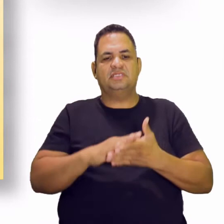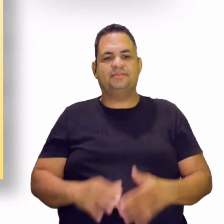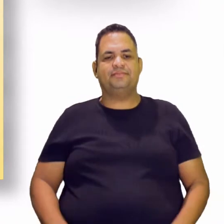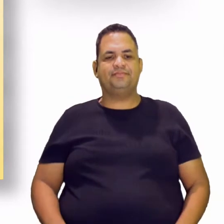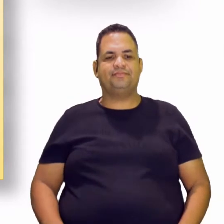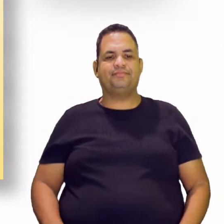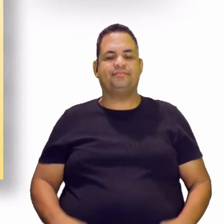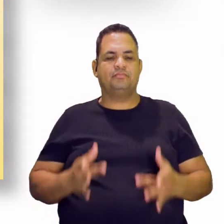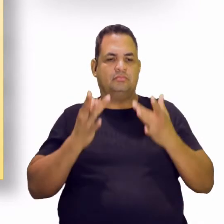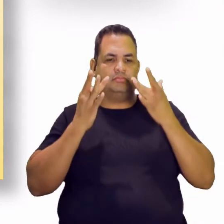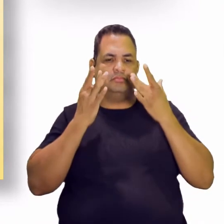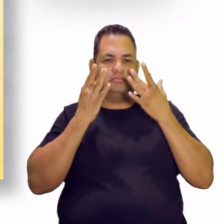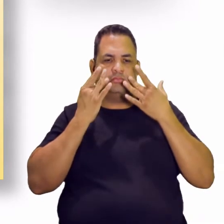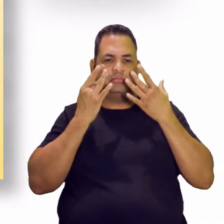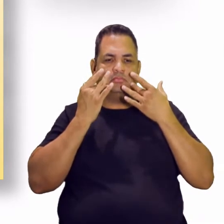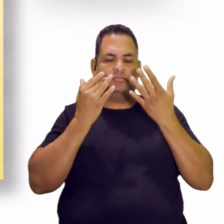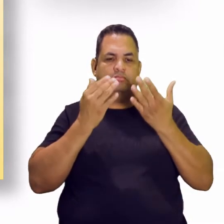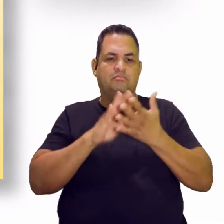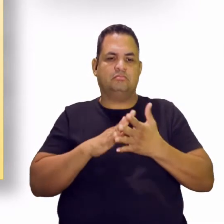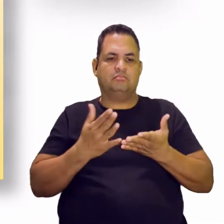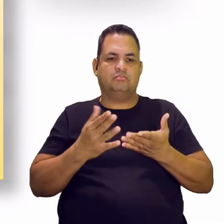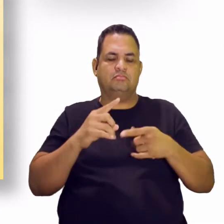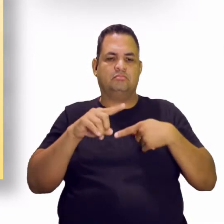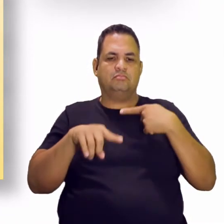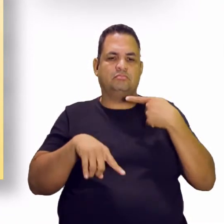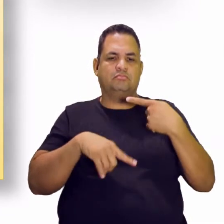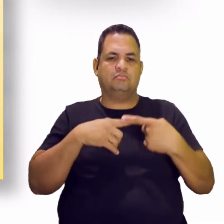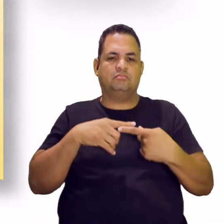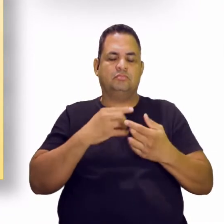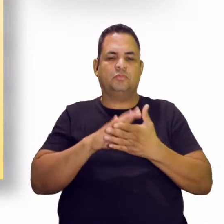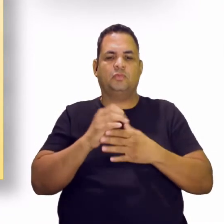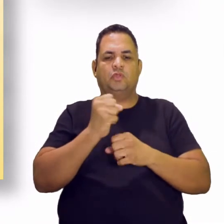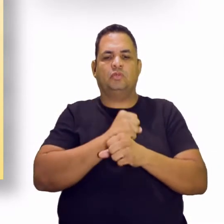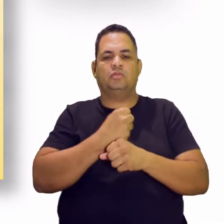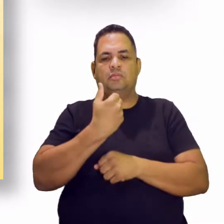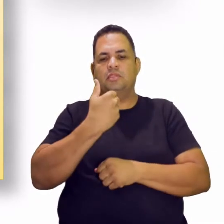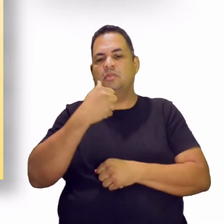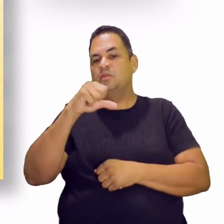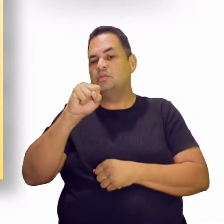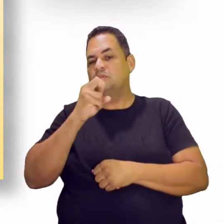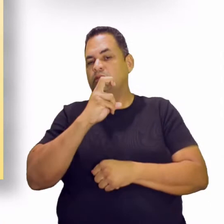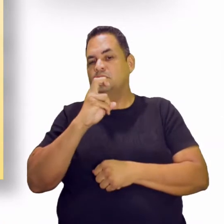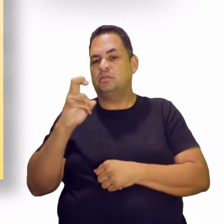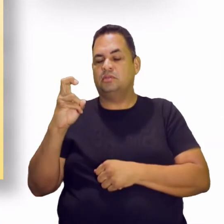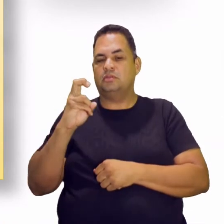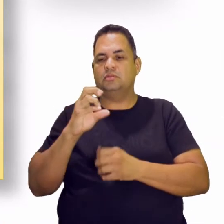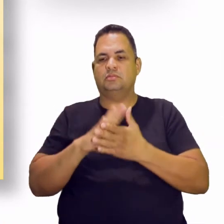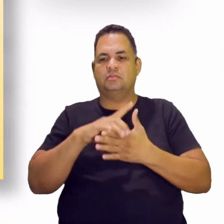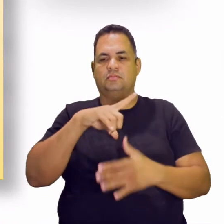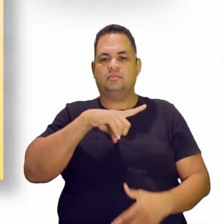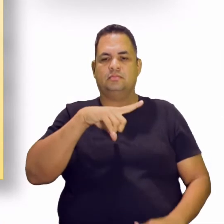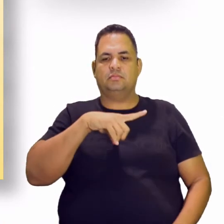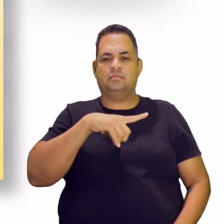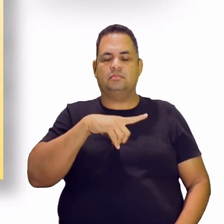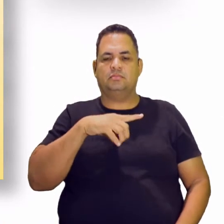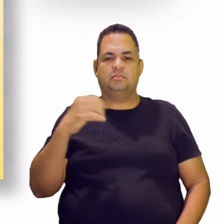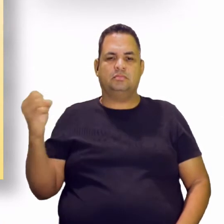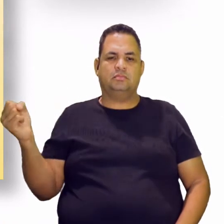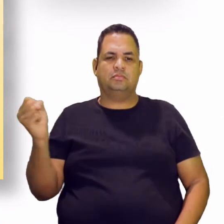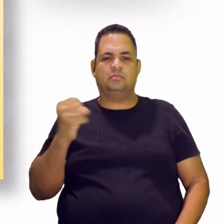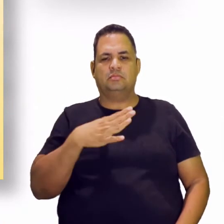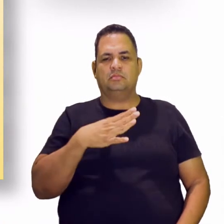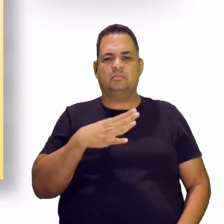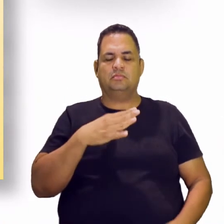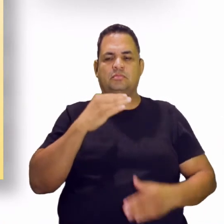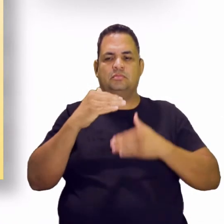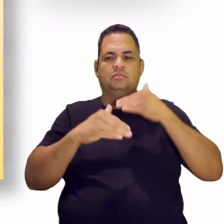Então, o teatro mais, né, é claro que depois lá em 1855 houve já uma nova forma